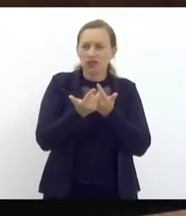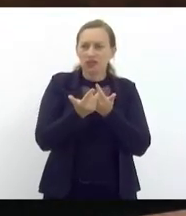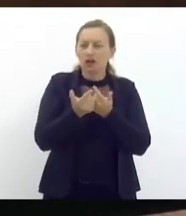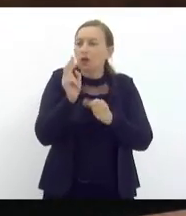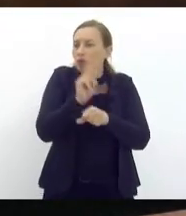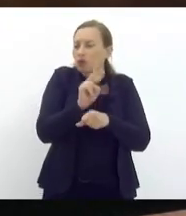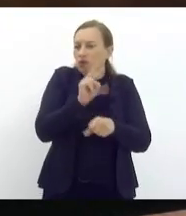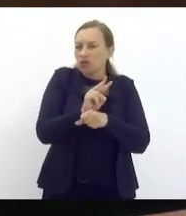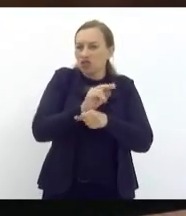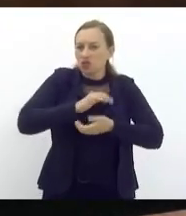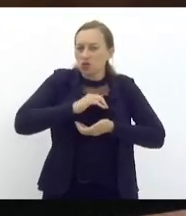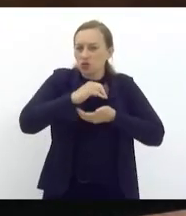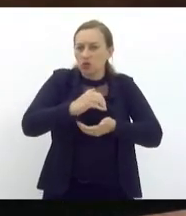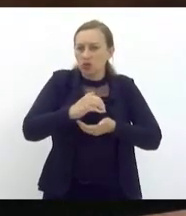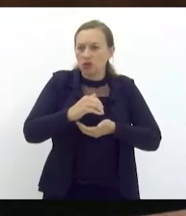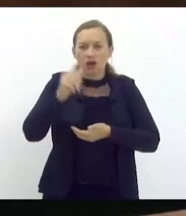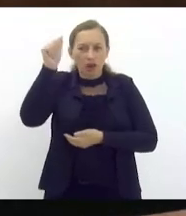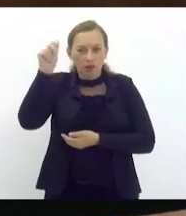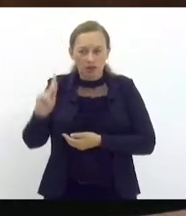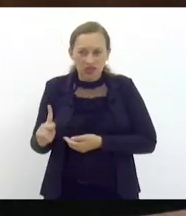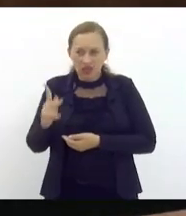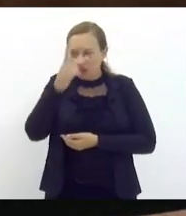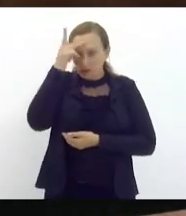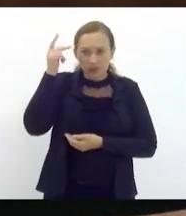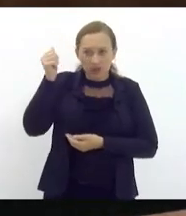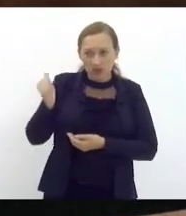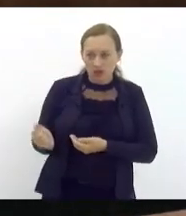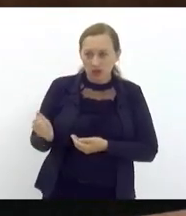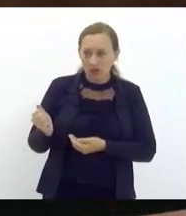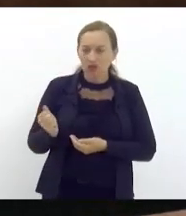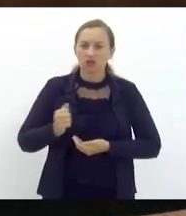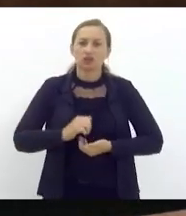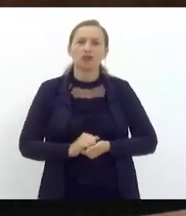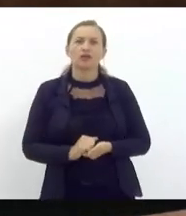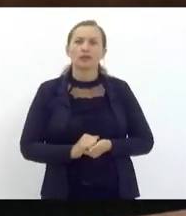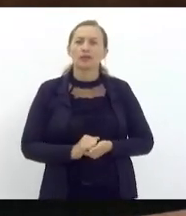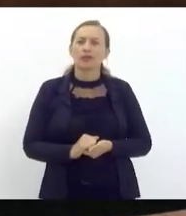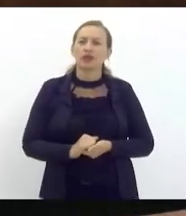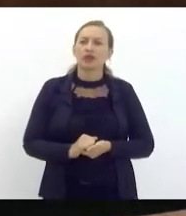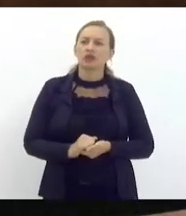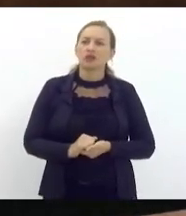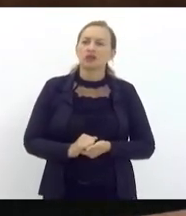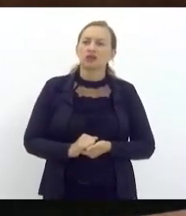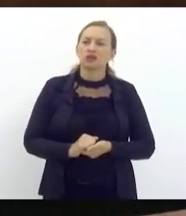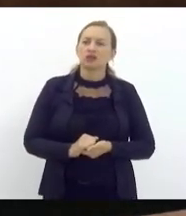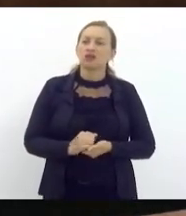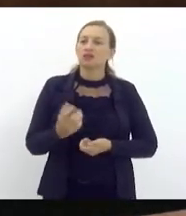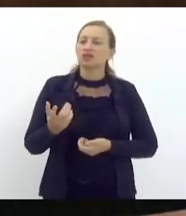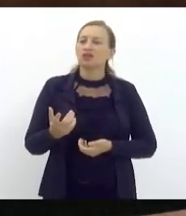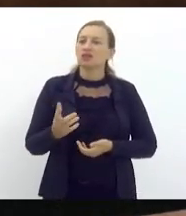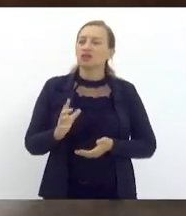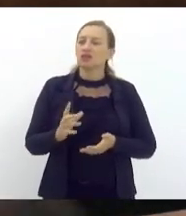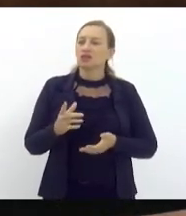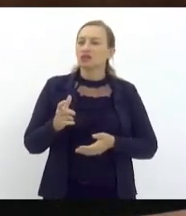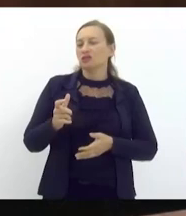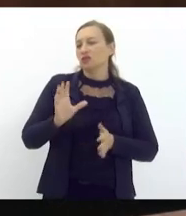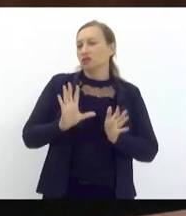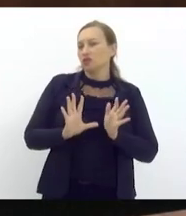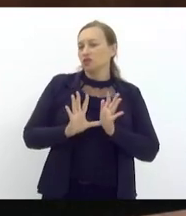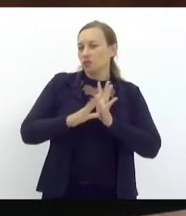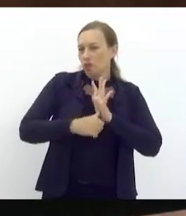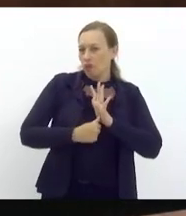os aposentados pensionistas de tomarem esse tipo de golpe dos